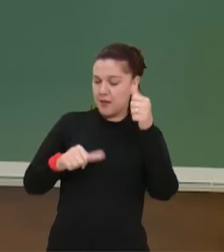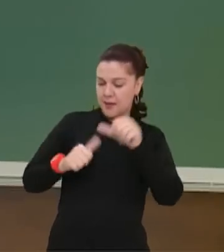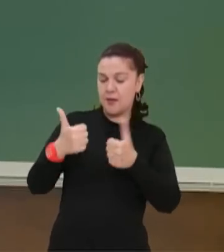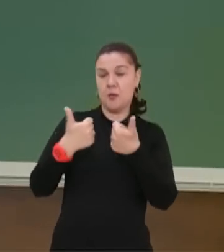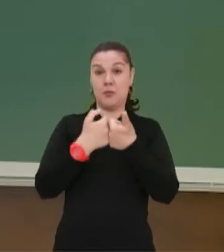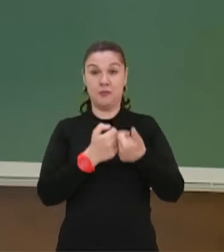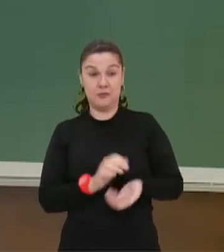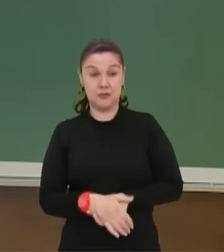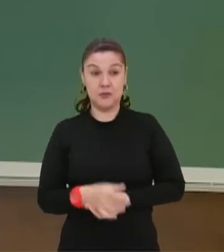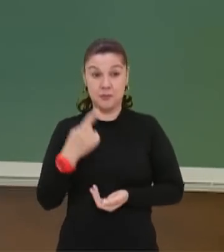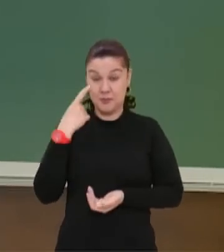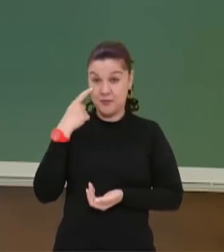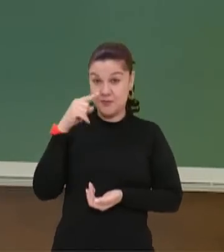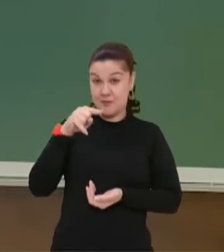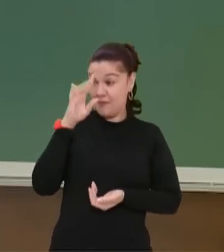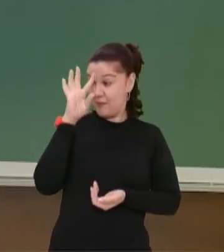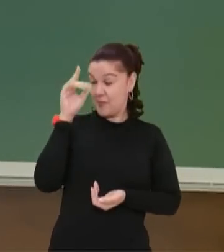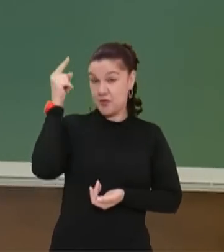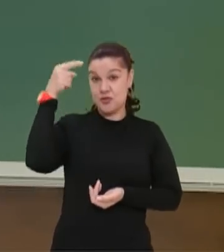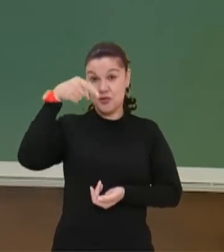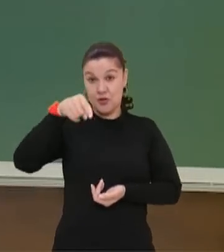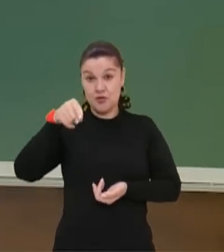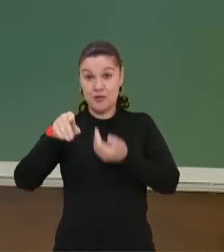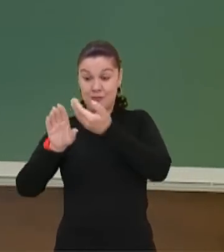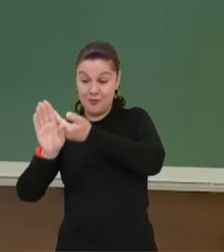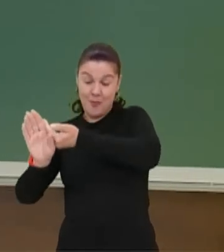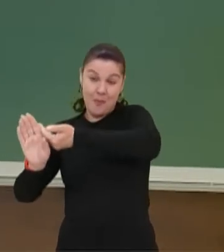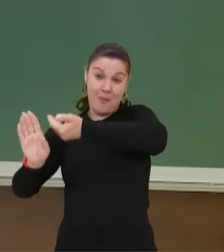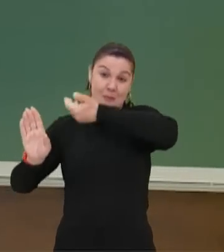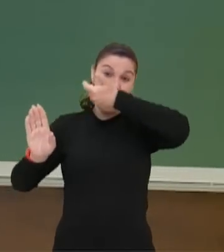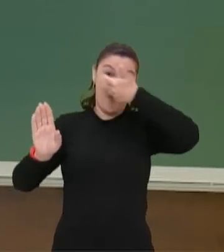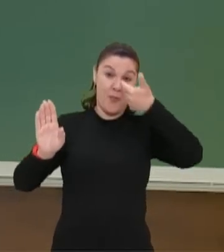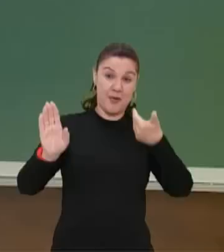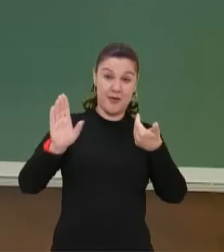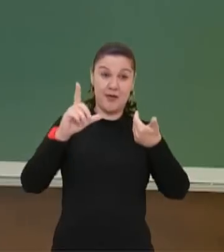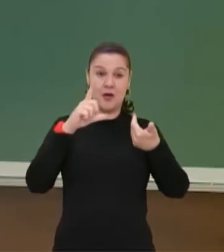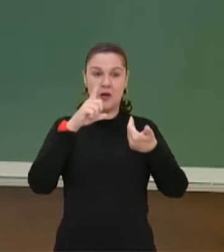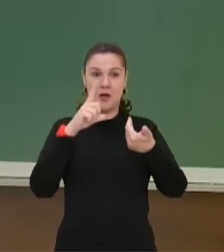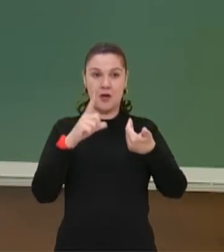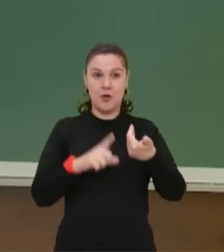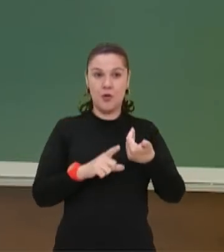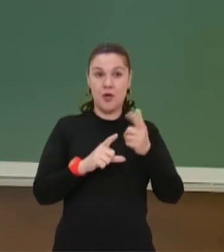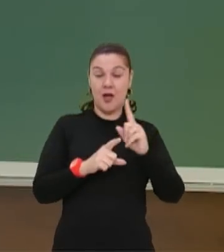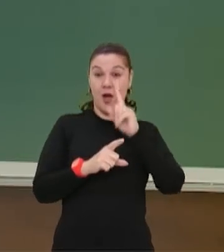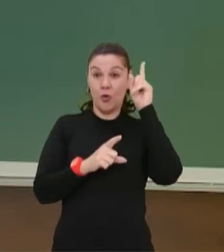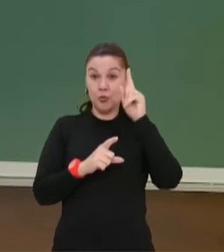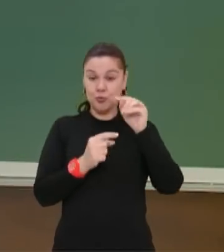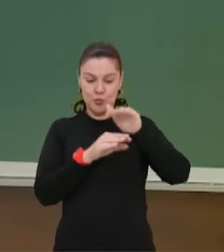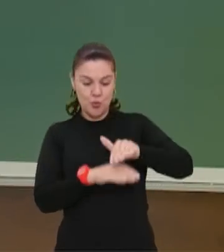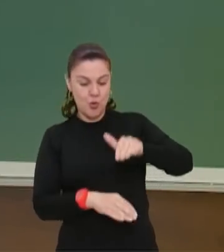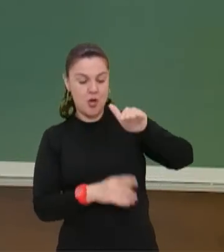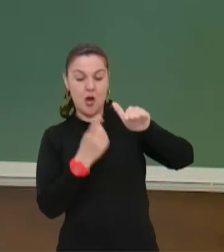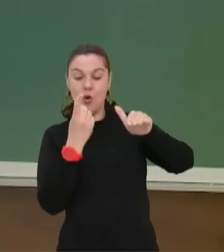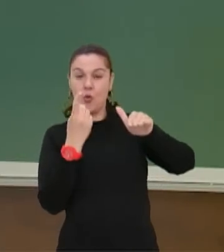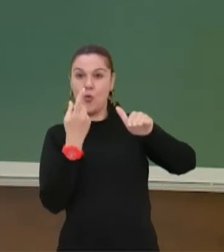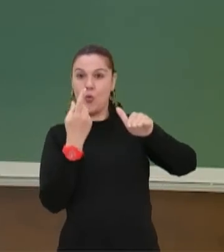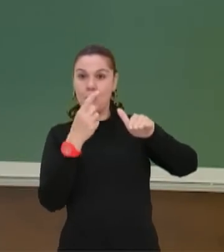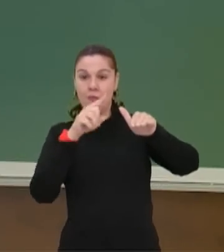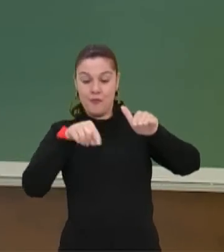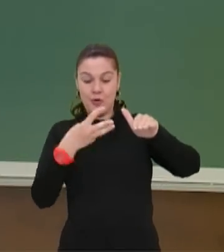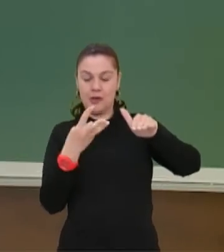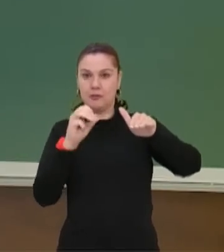e físicos. Para vocês terem uma ideia, o nosso ancestral, ele tinha em média 1,30 m e 30